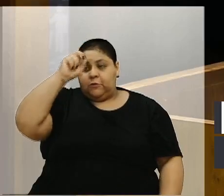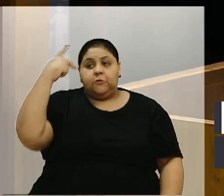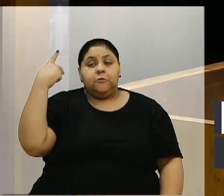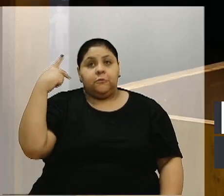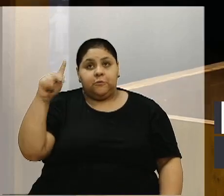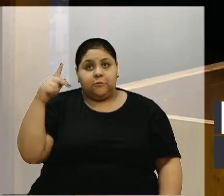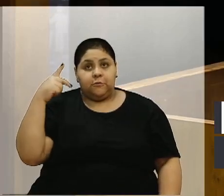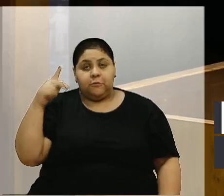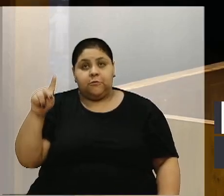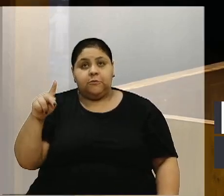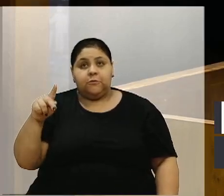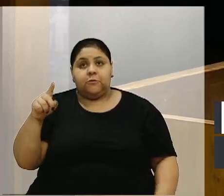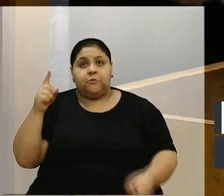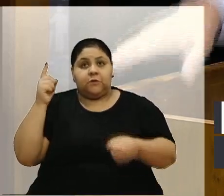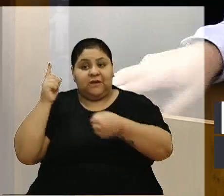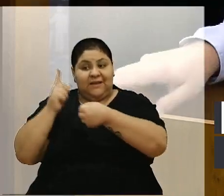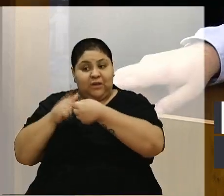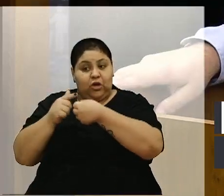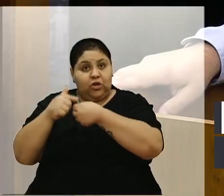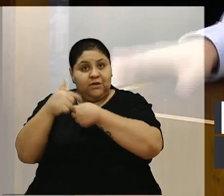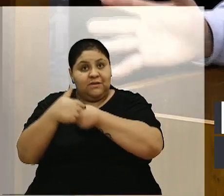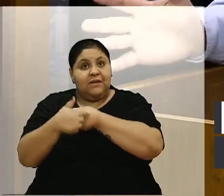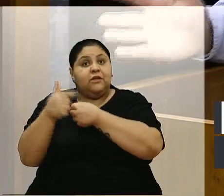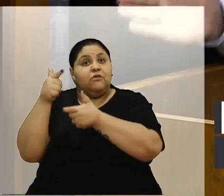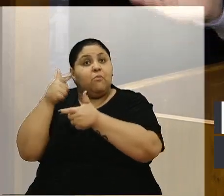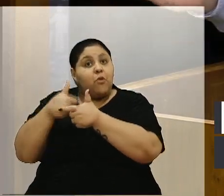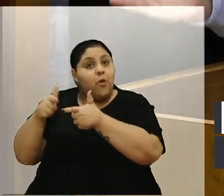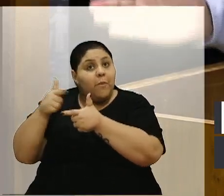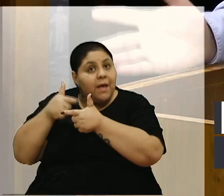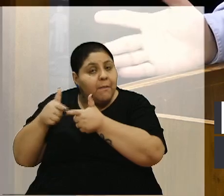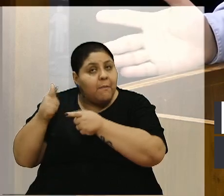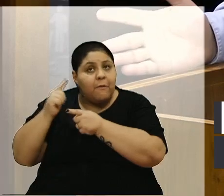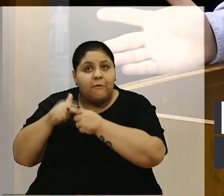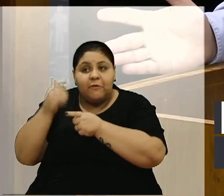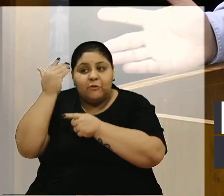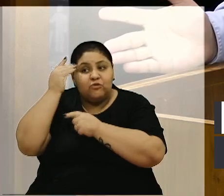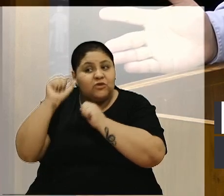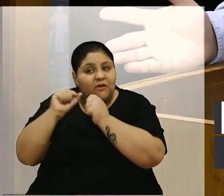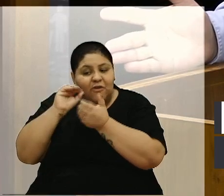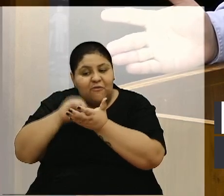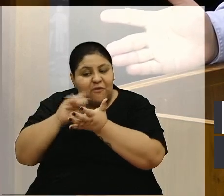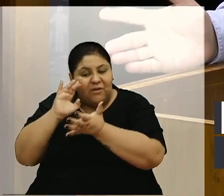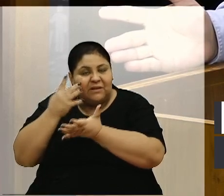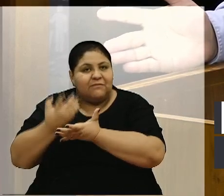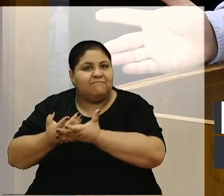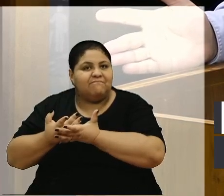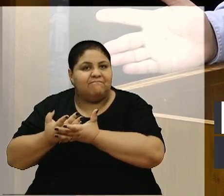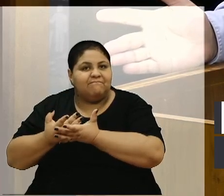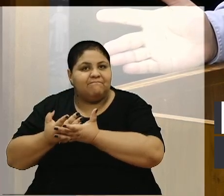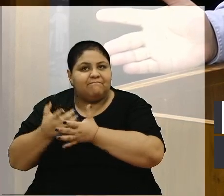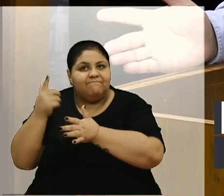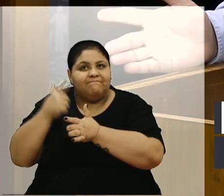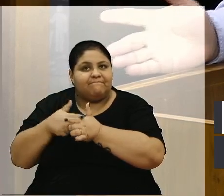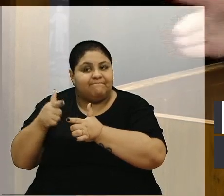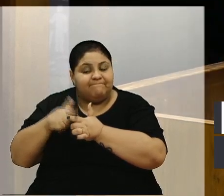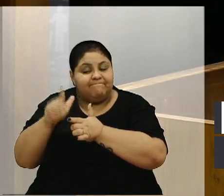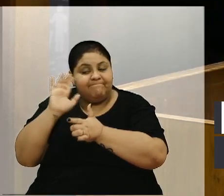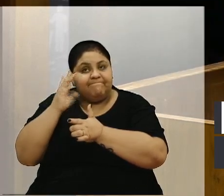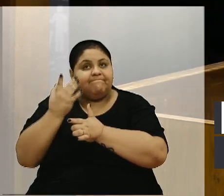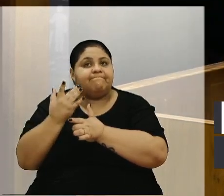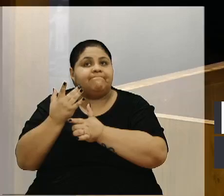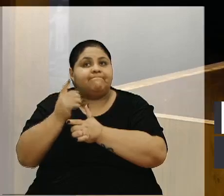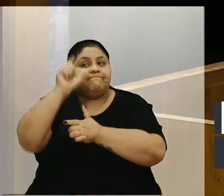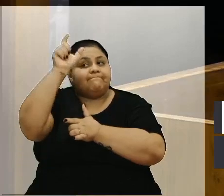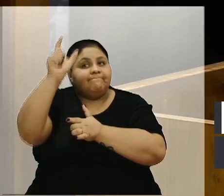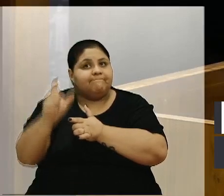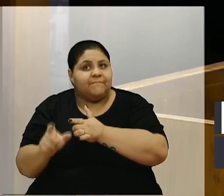colocou a cidade num brete. Então, eu não sei o que falta acontecer para que problemas sejam resolvidos e que